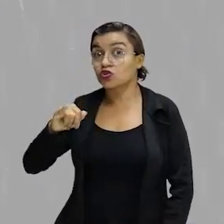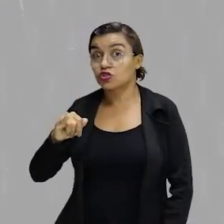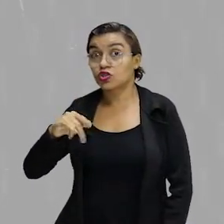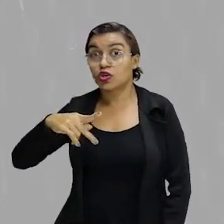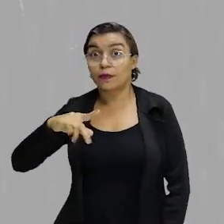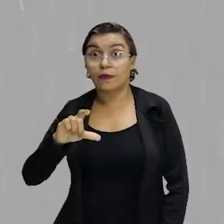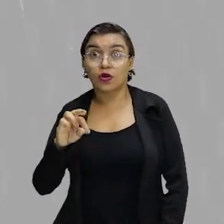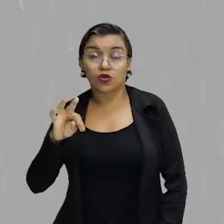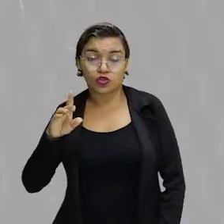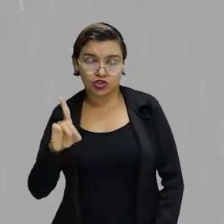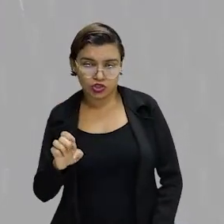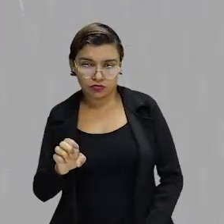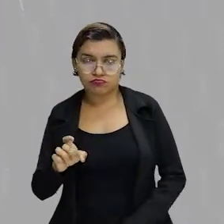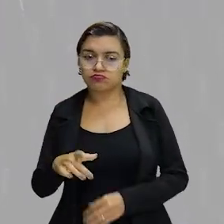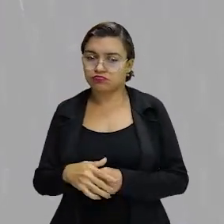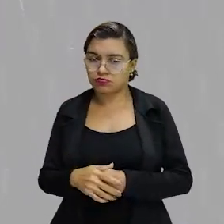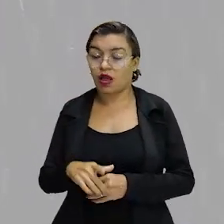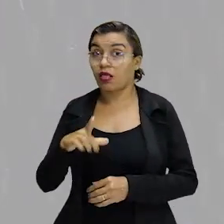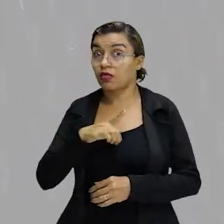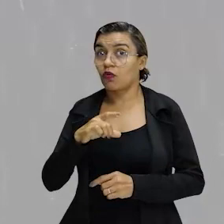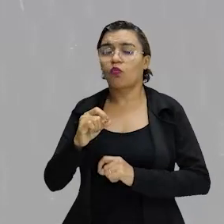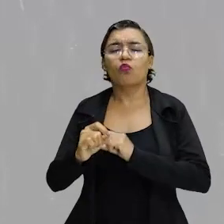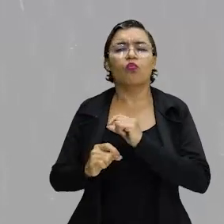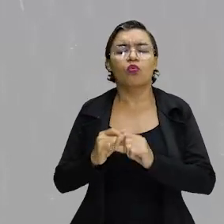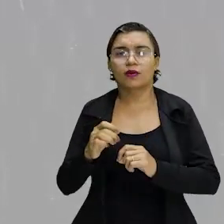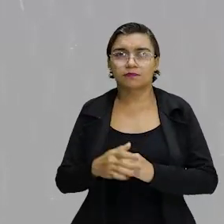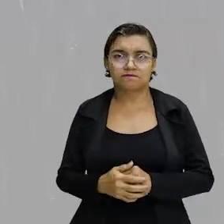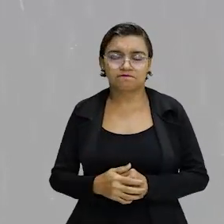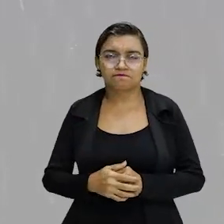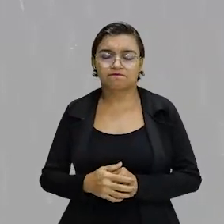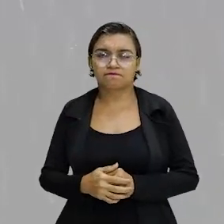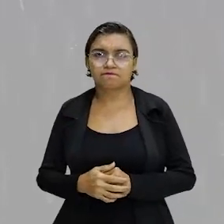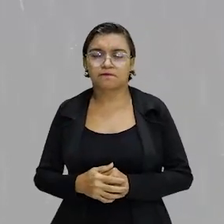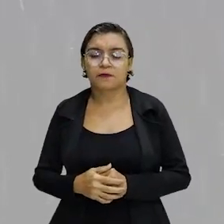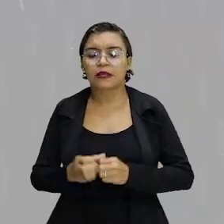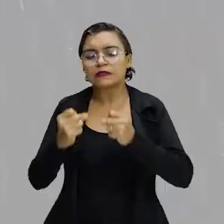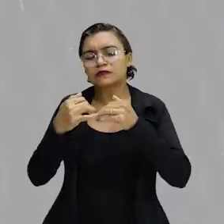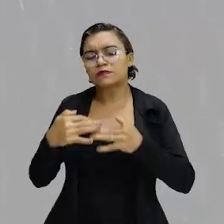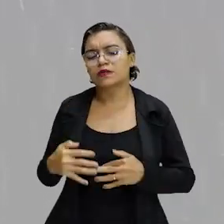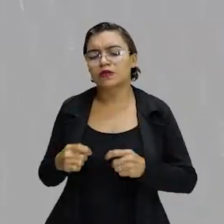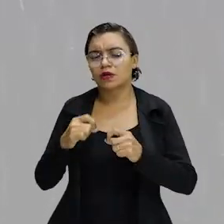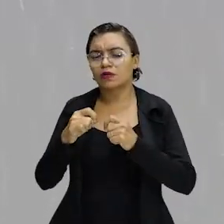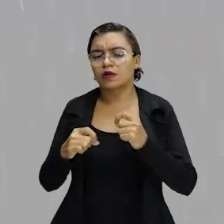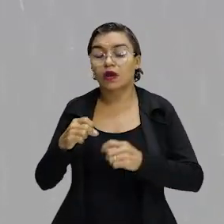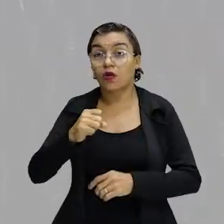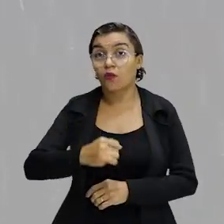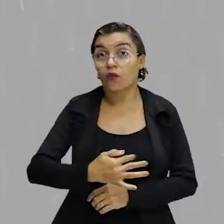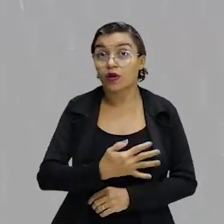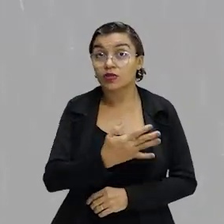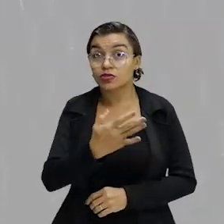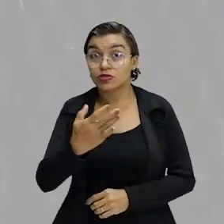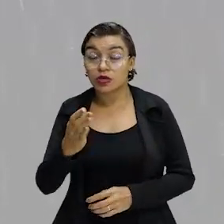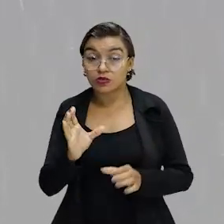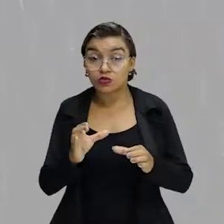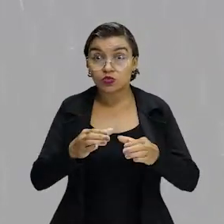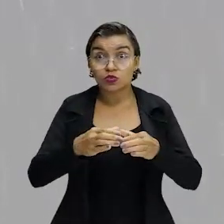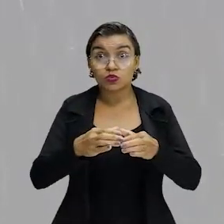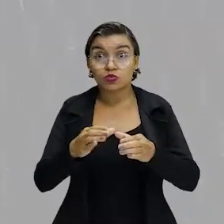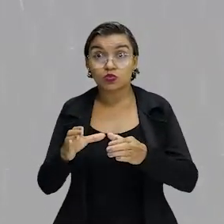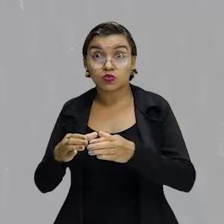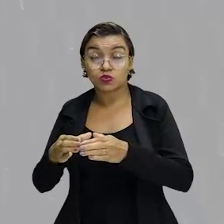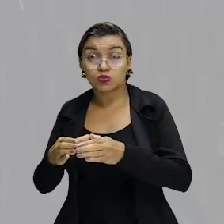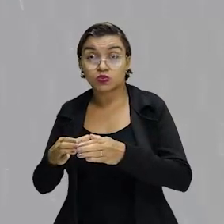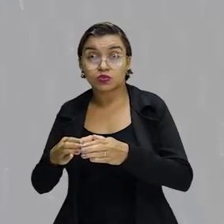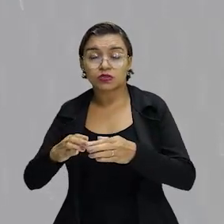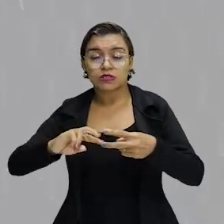o nível de ploidia, ou seja, levam em consideração a quantidade de conjuntos